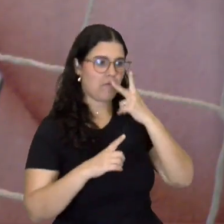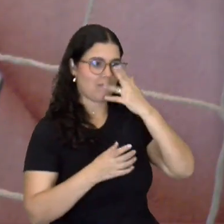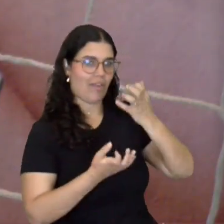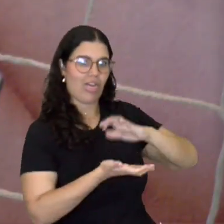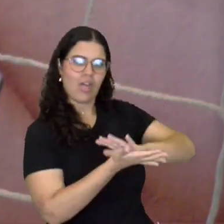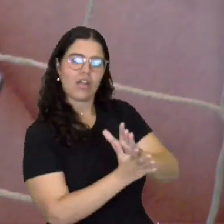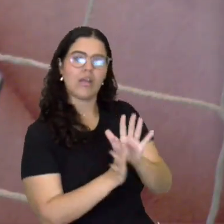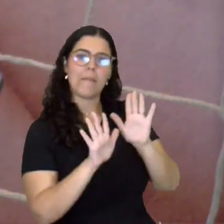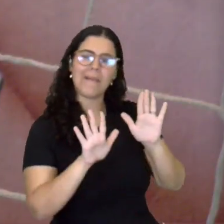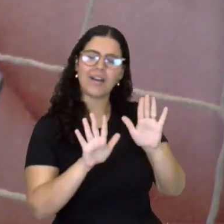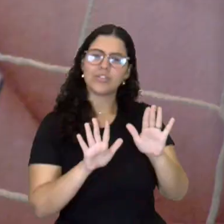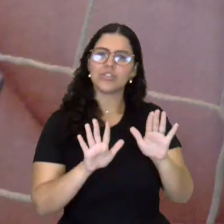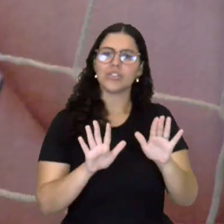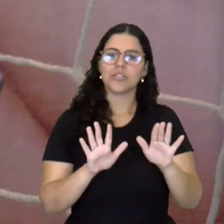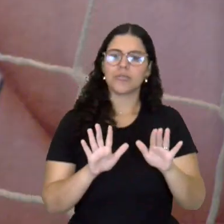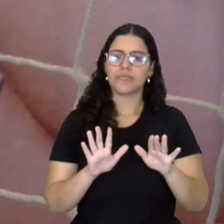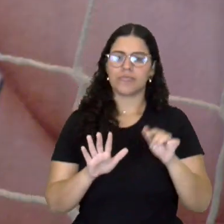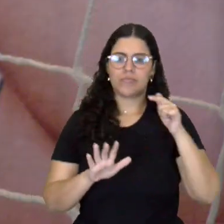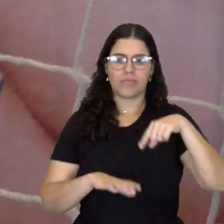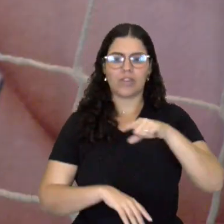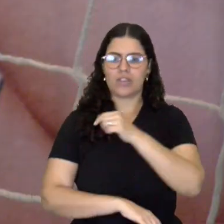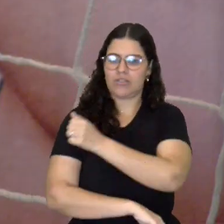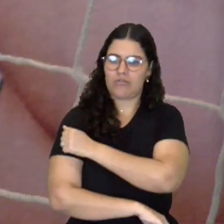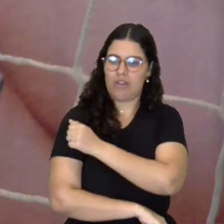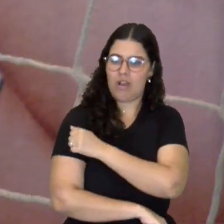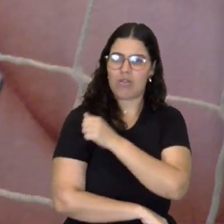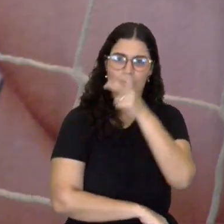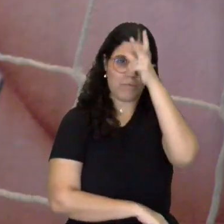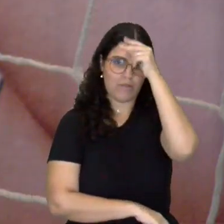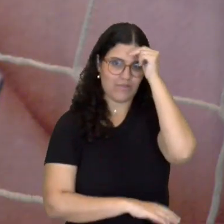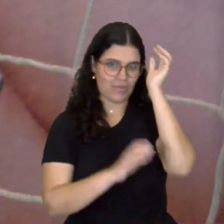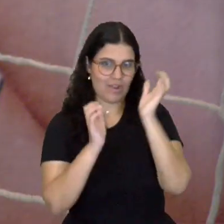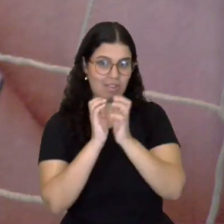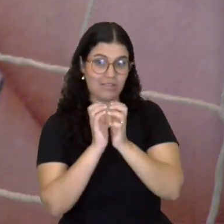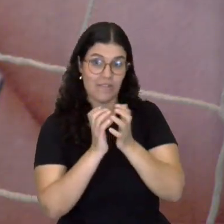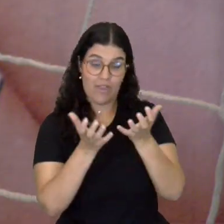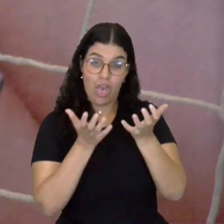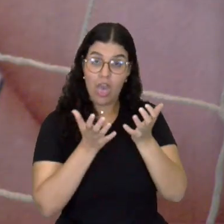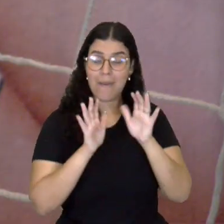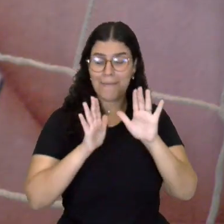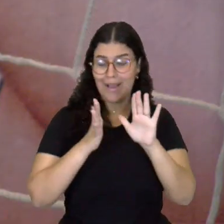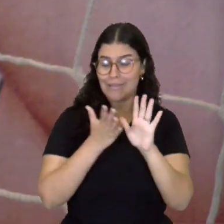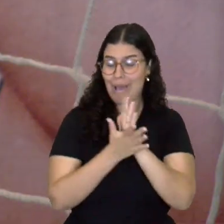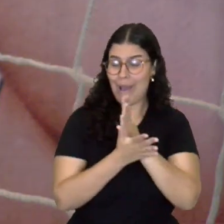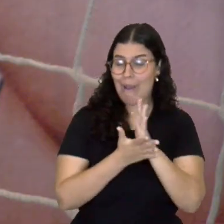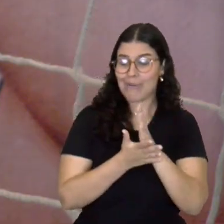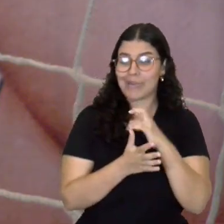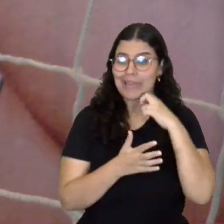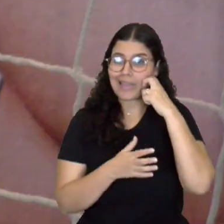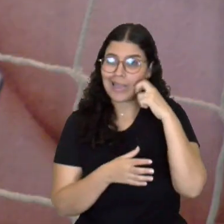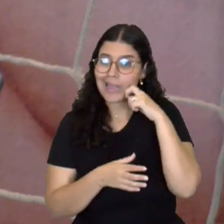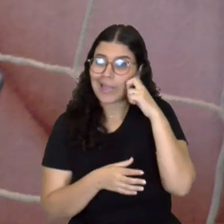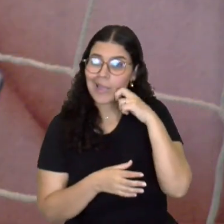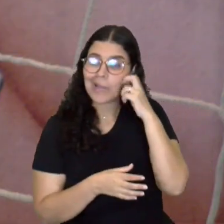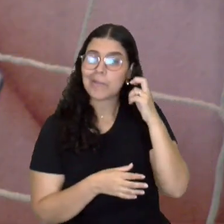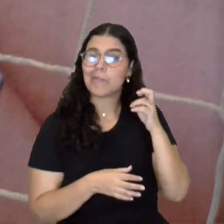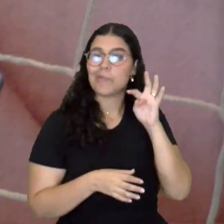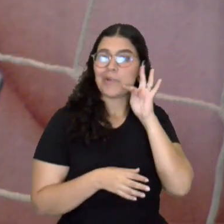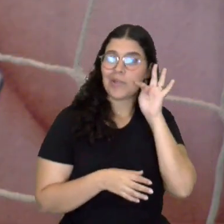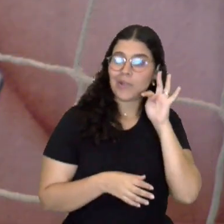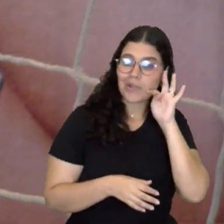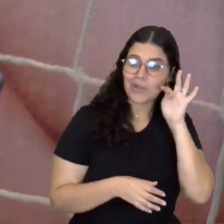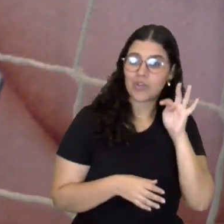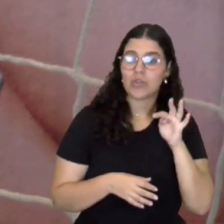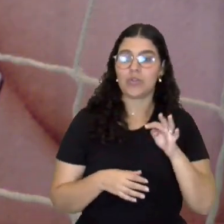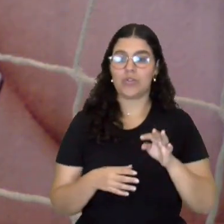rede do Recife que querem, e os que não querem a gente estimula a querer, porque sempre tem os tímidos, e eu dou um conselho para